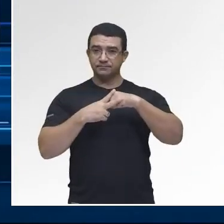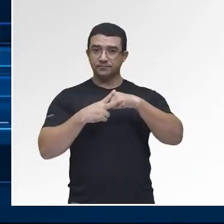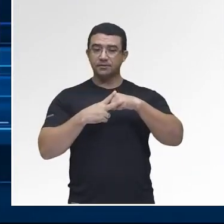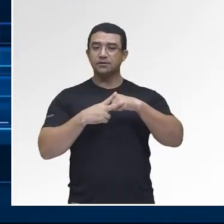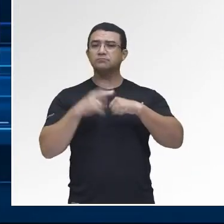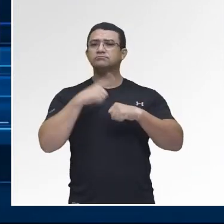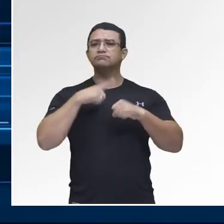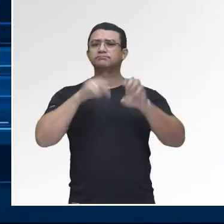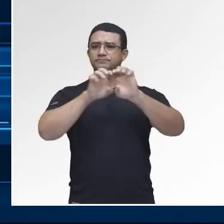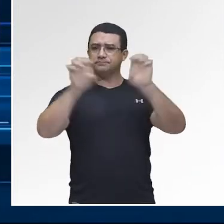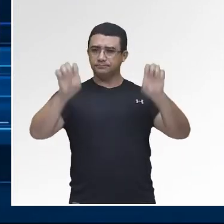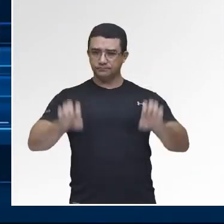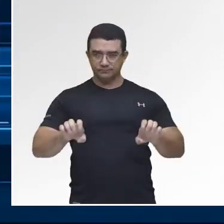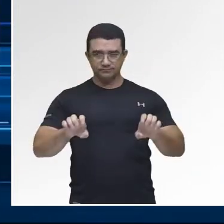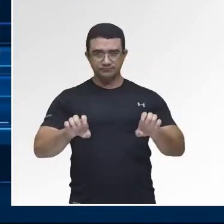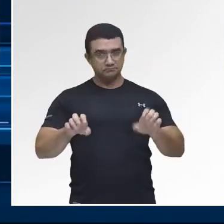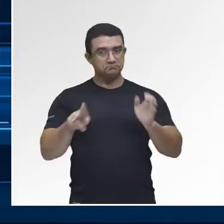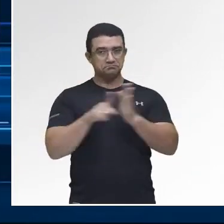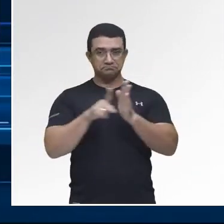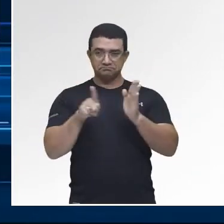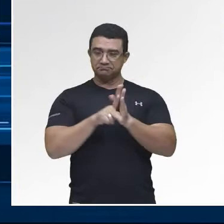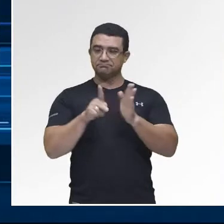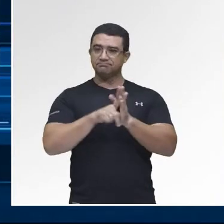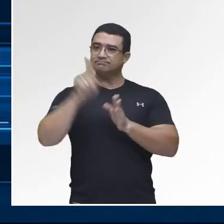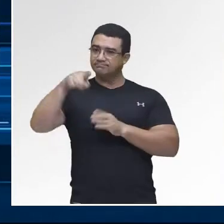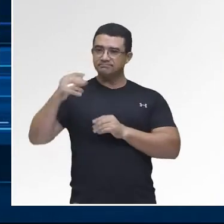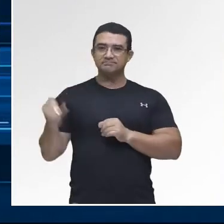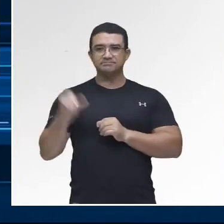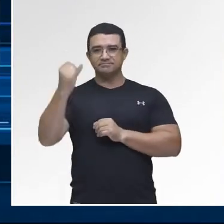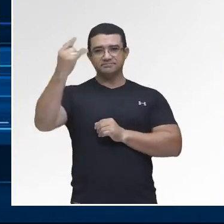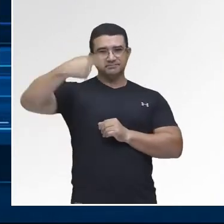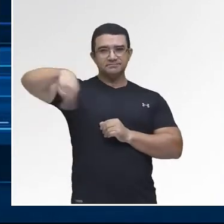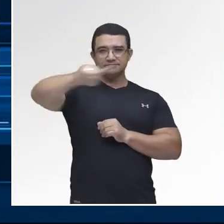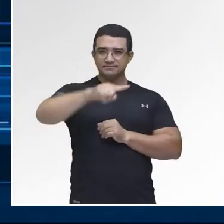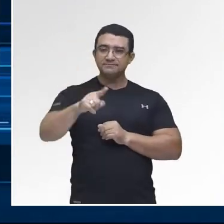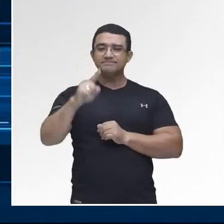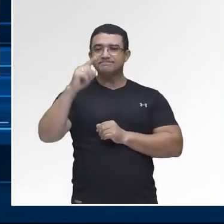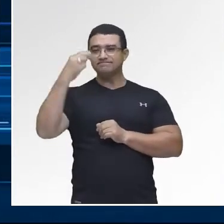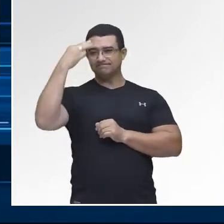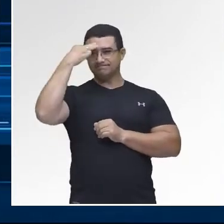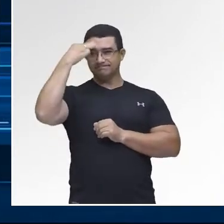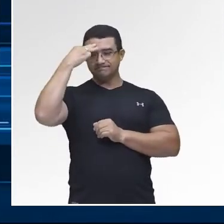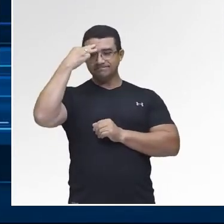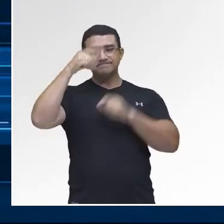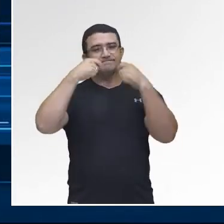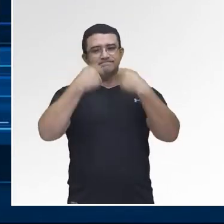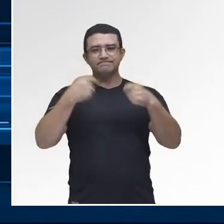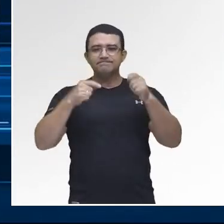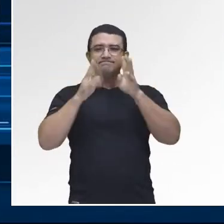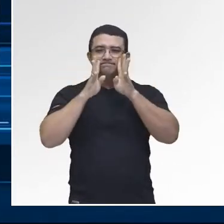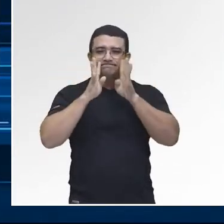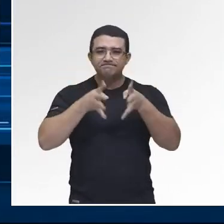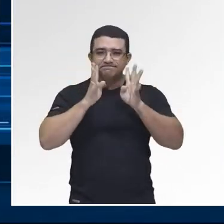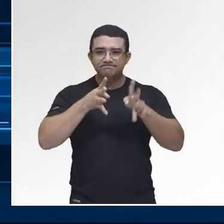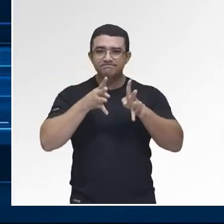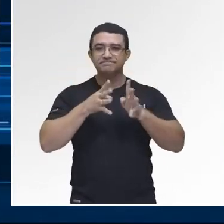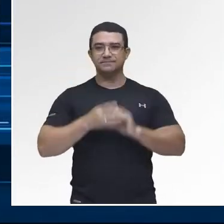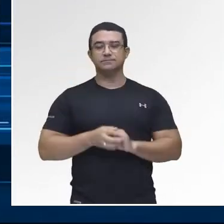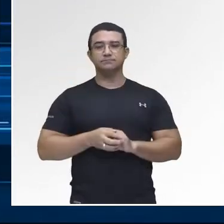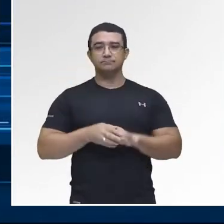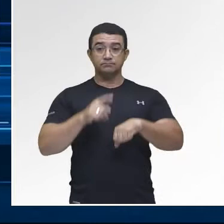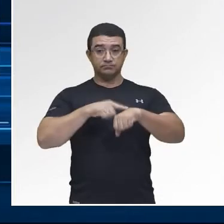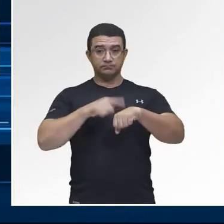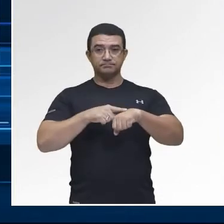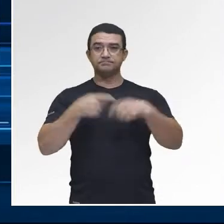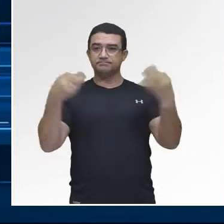uma estrutura muito peculiar. É importante vocês memorizarem, tá? Então preste bastante atenção. Então, Present Perfect é